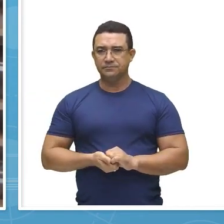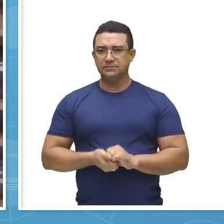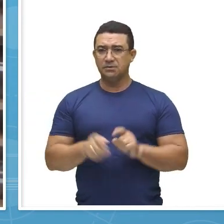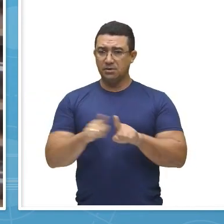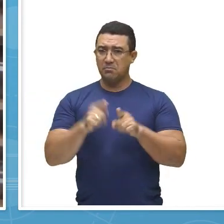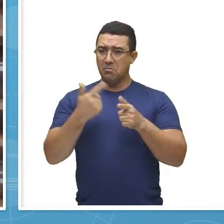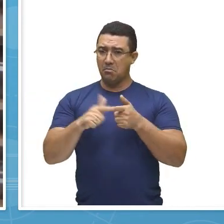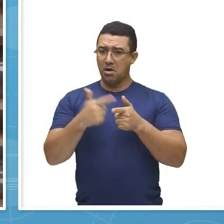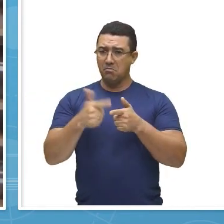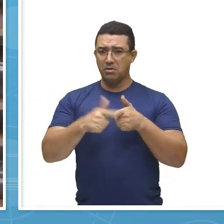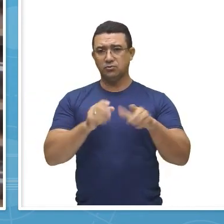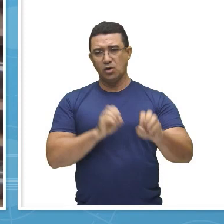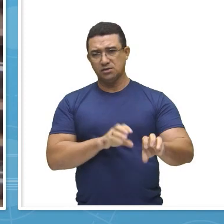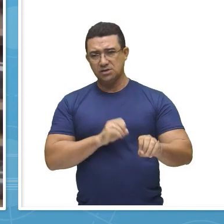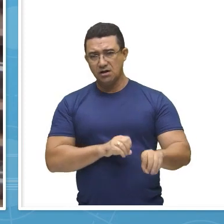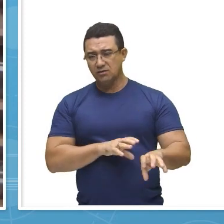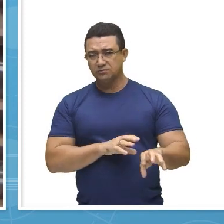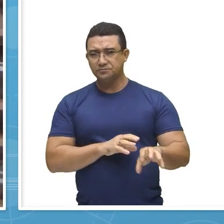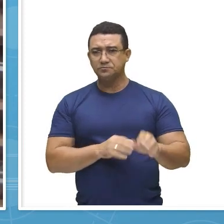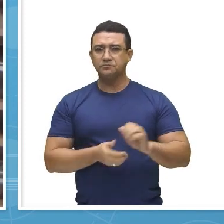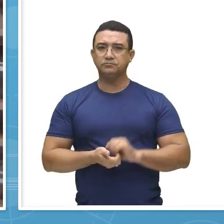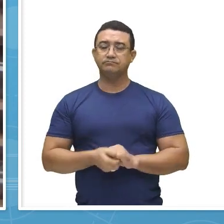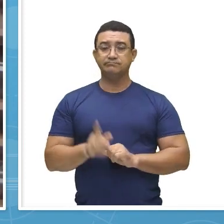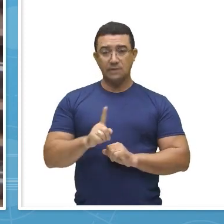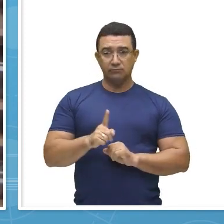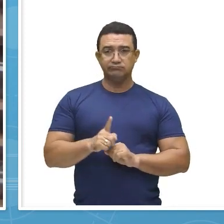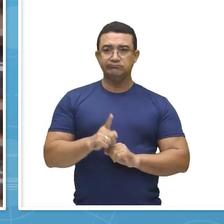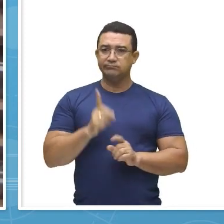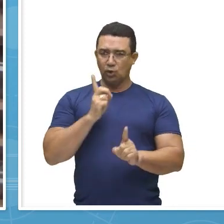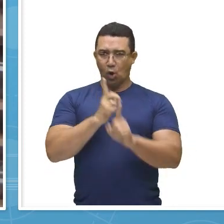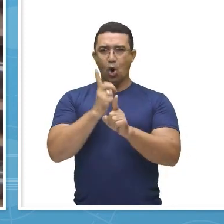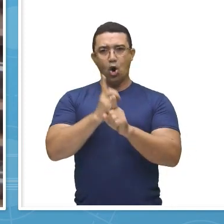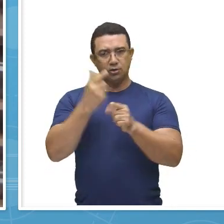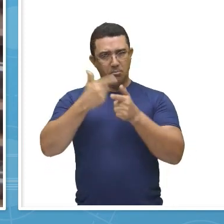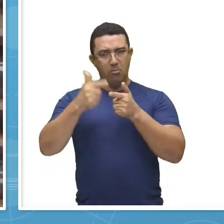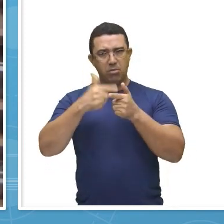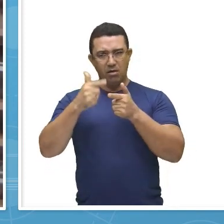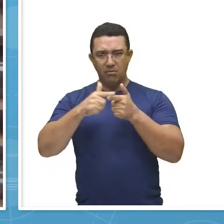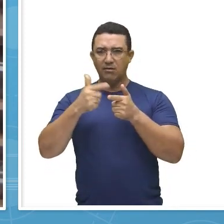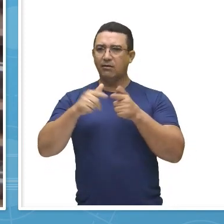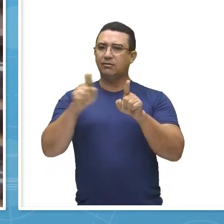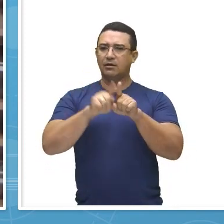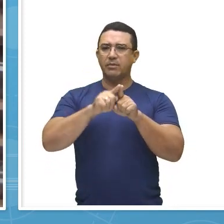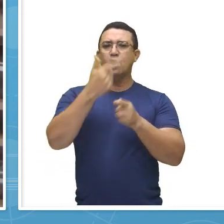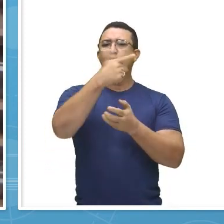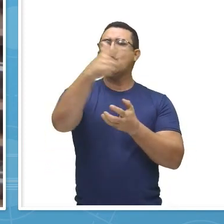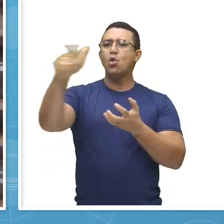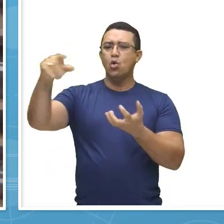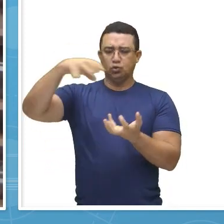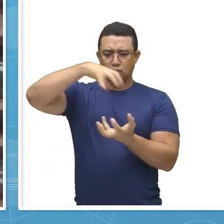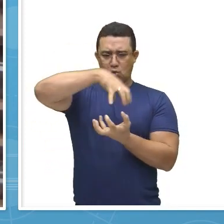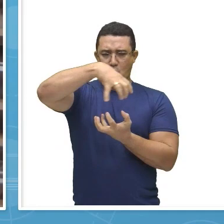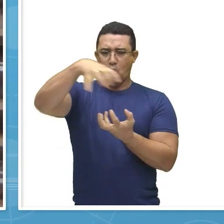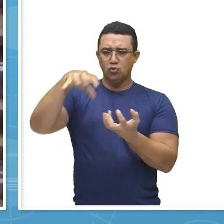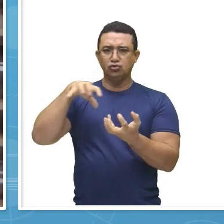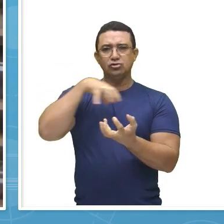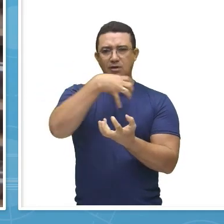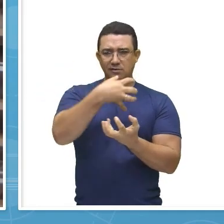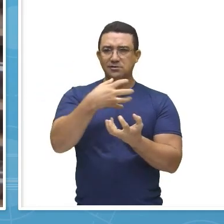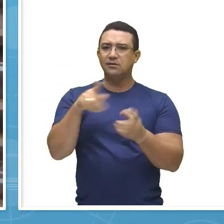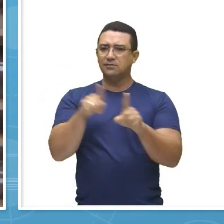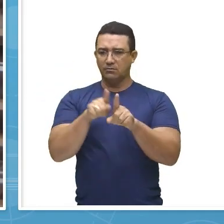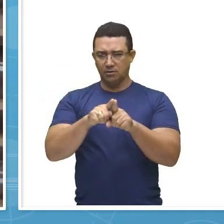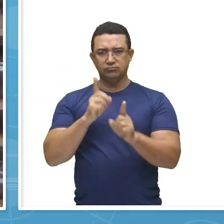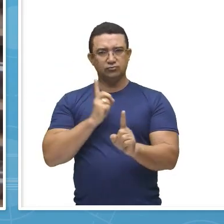questões educacionais, tá? Não, a gente encontra esses problemas também em outros continentes, inclusive no nosso,